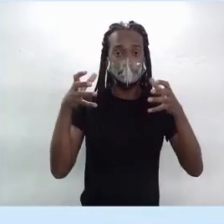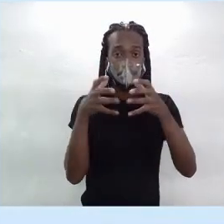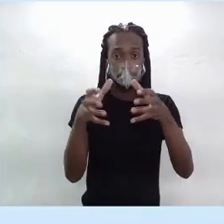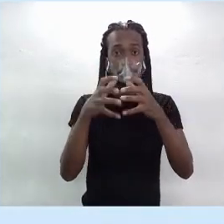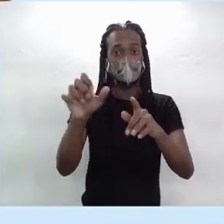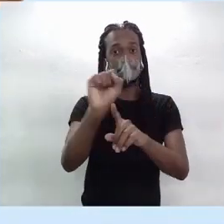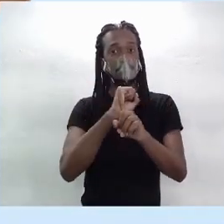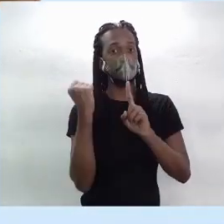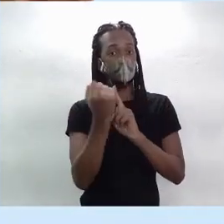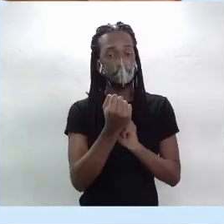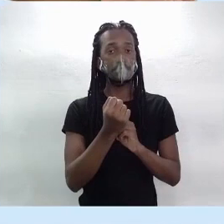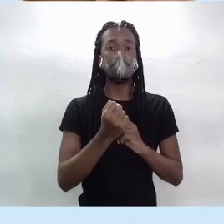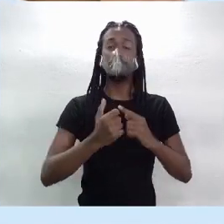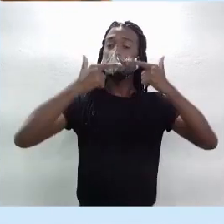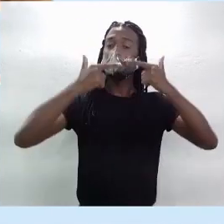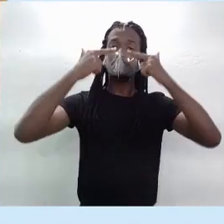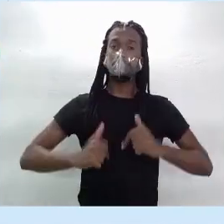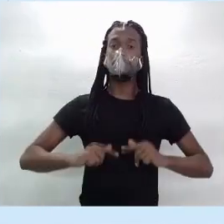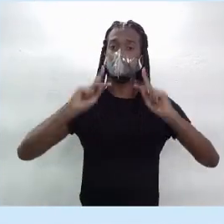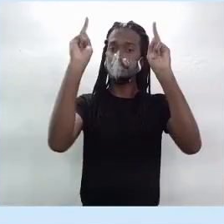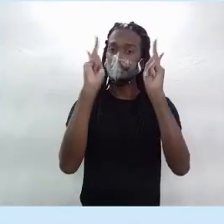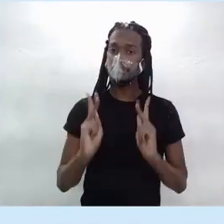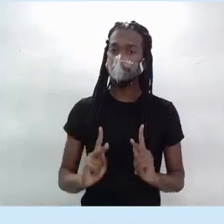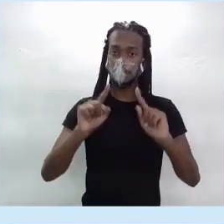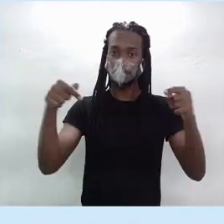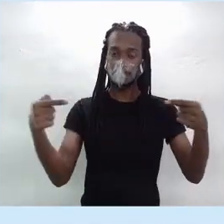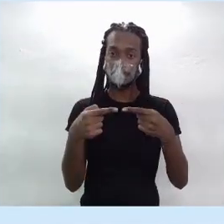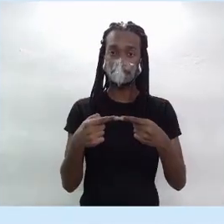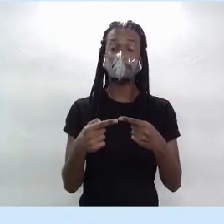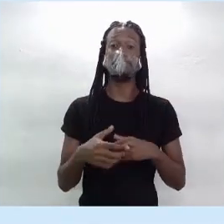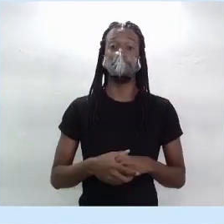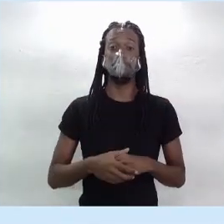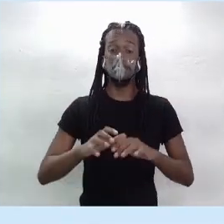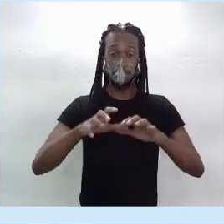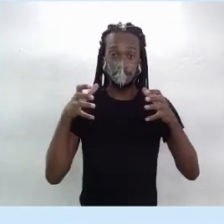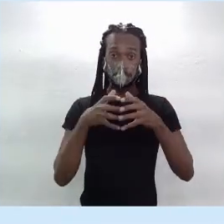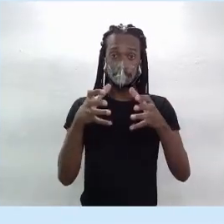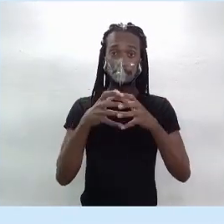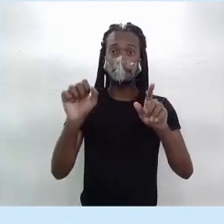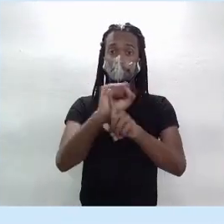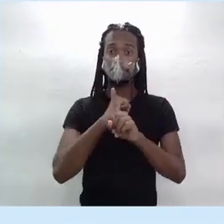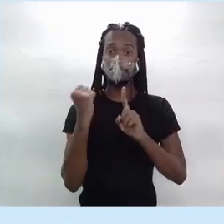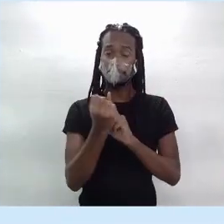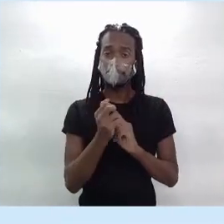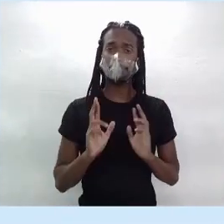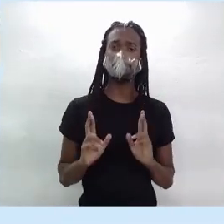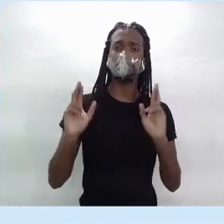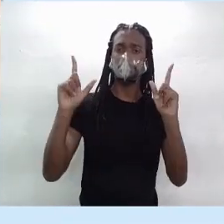social pacífico, o convívio social com o diferente, com a